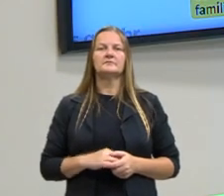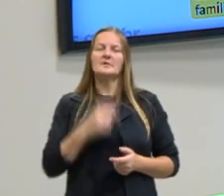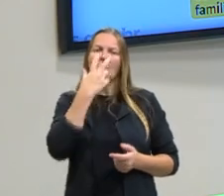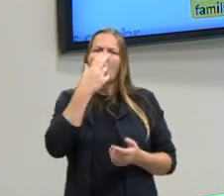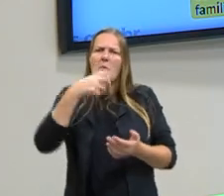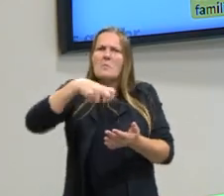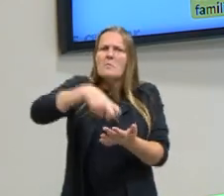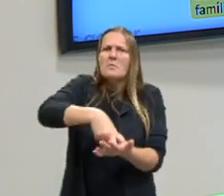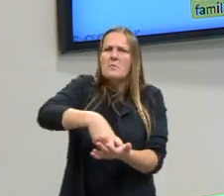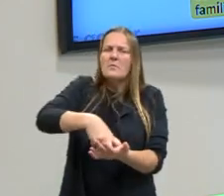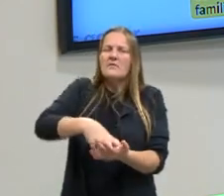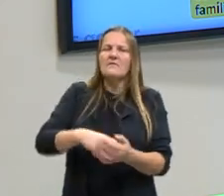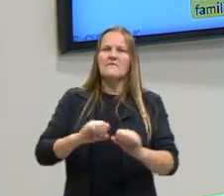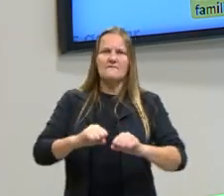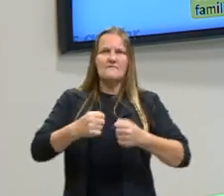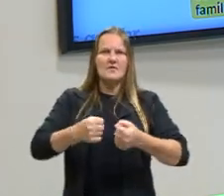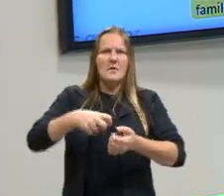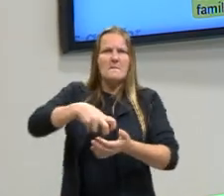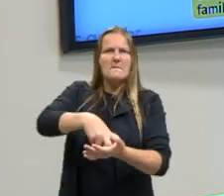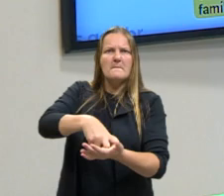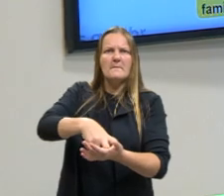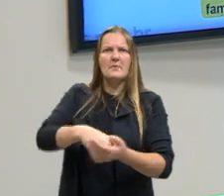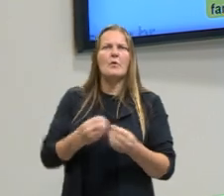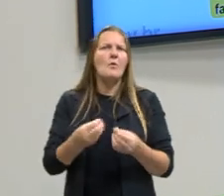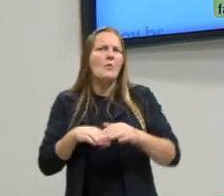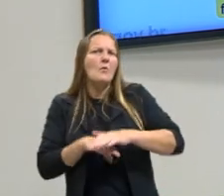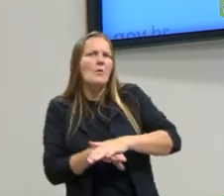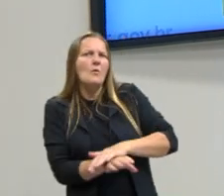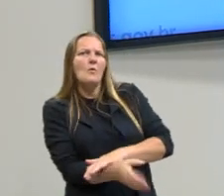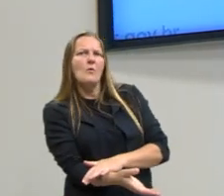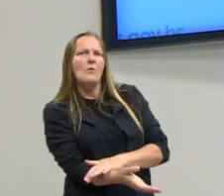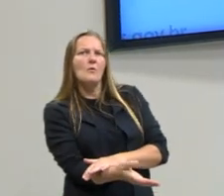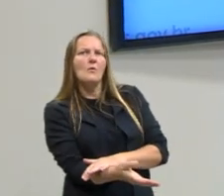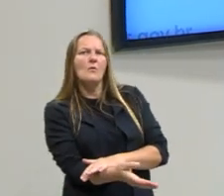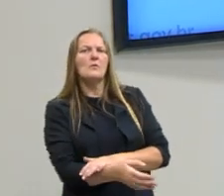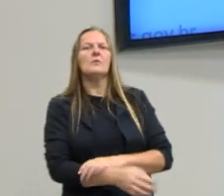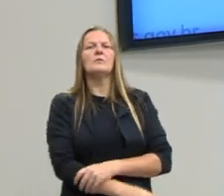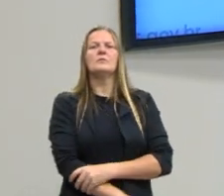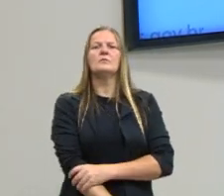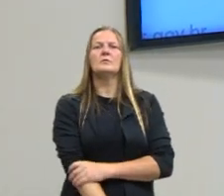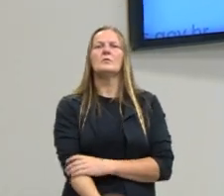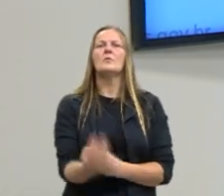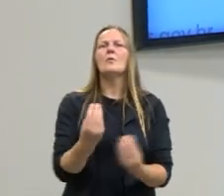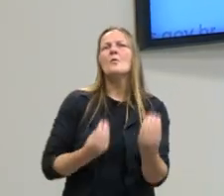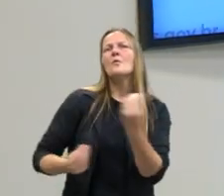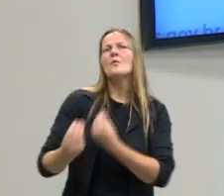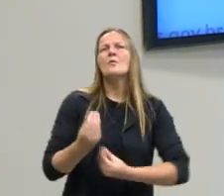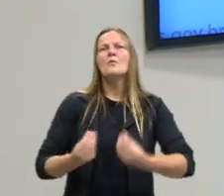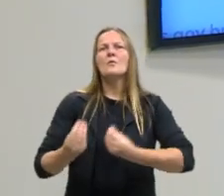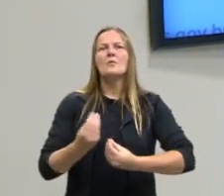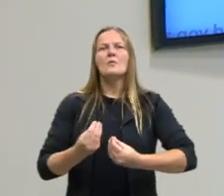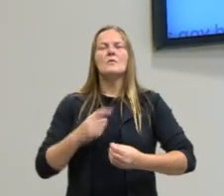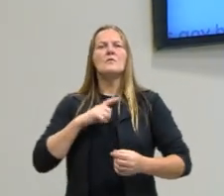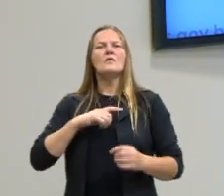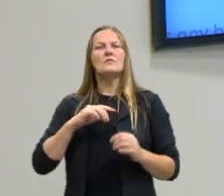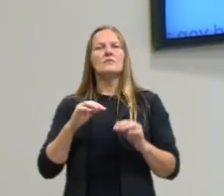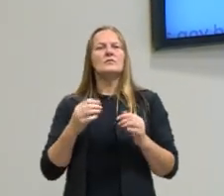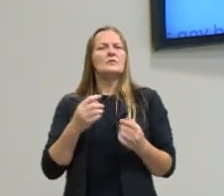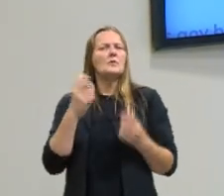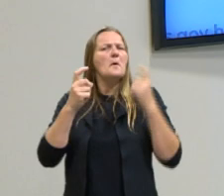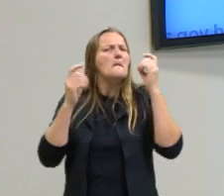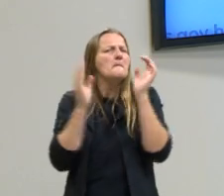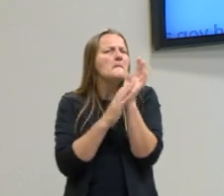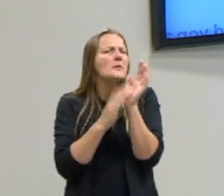mas aí depende de você se adaptar ou não é Você pode imprimir na tua